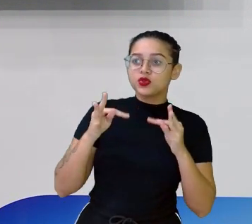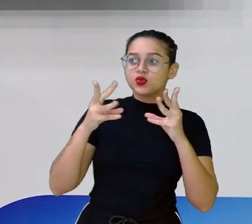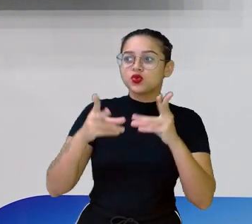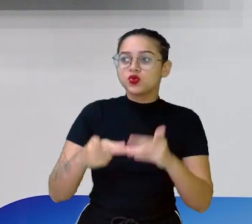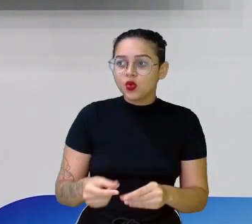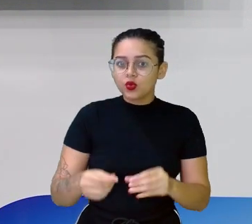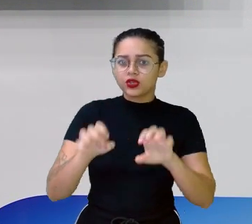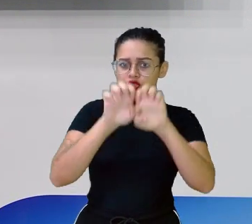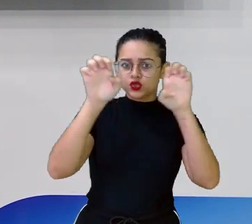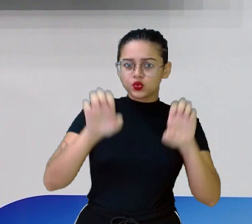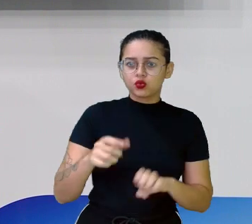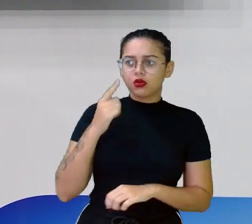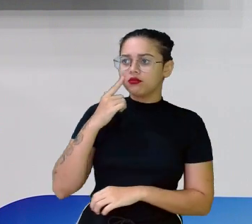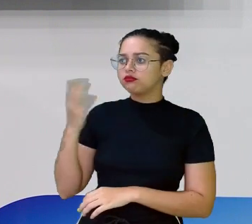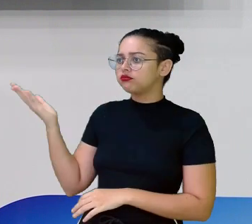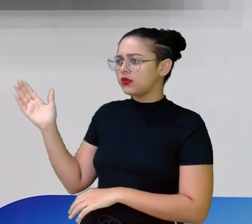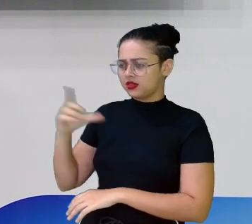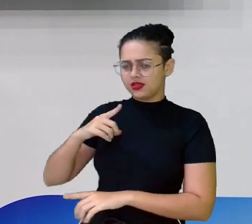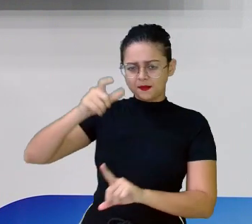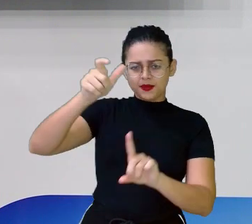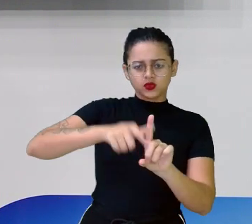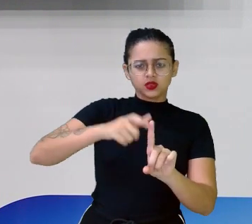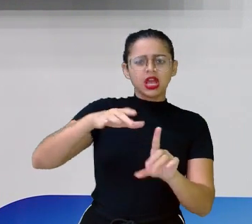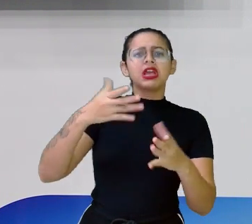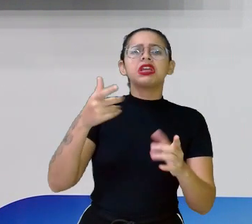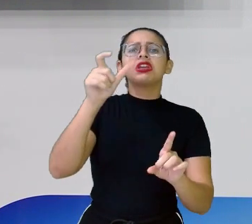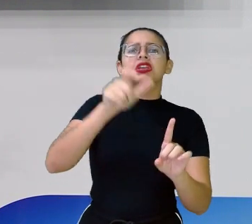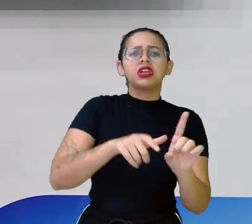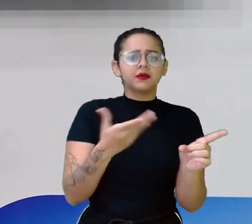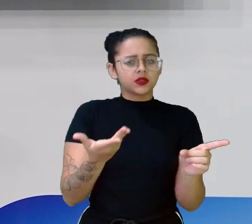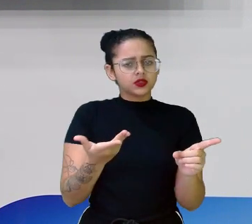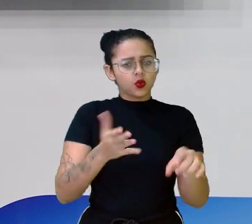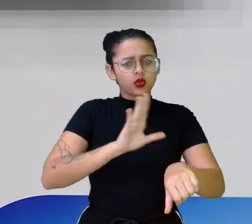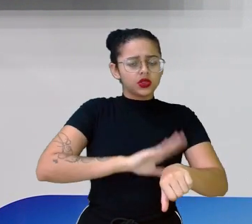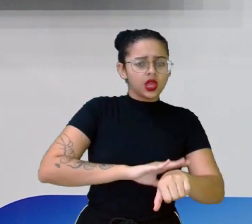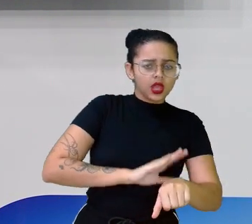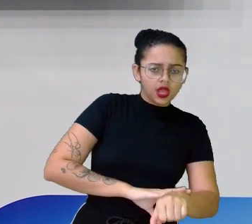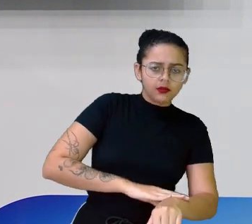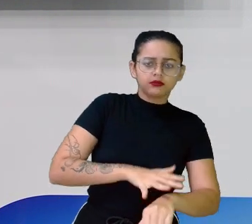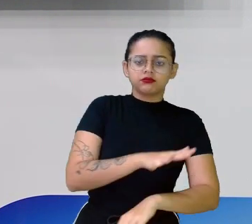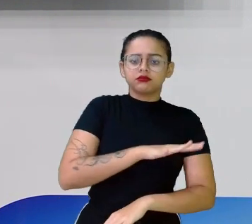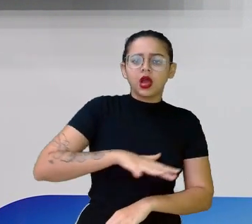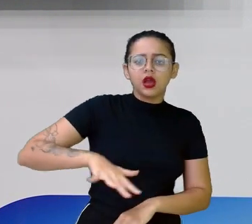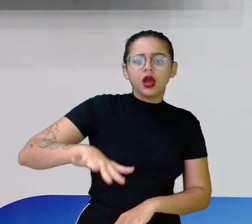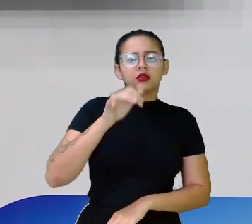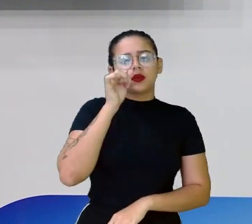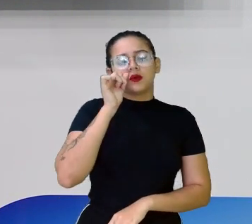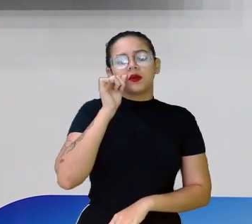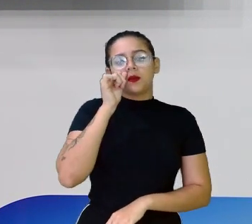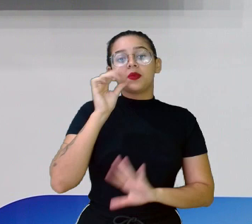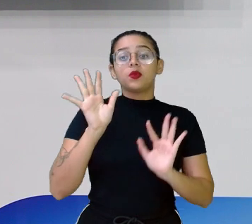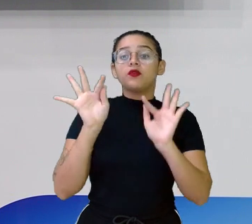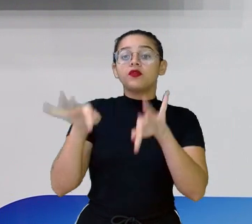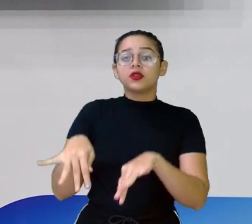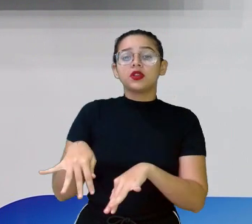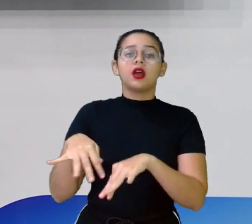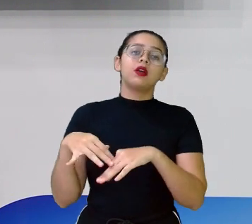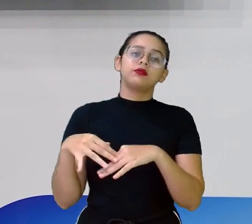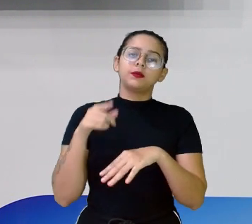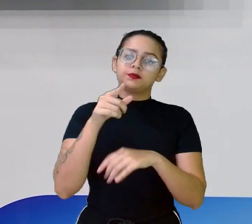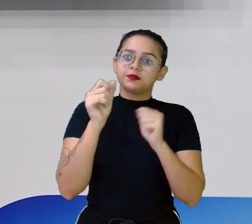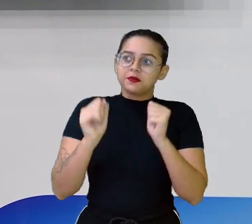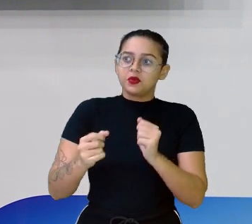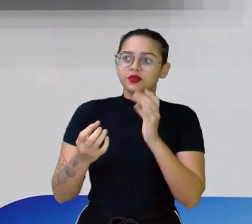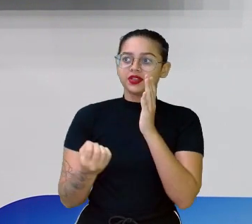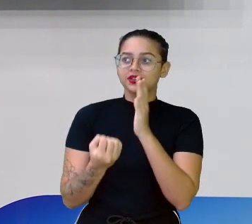essa estrutura aí, ó. Se tem personagens, quem são, o tempo, o espaço. E no final, quem sabe, você pode até